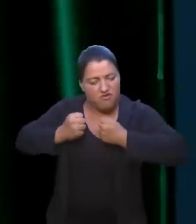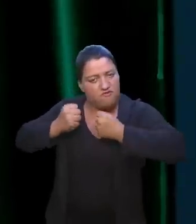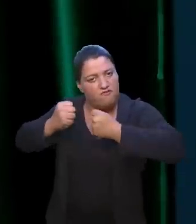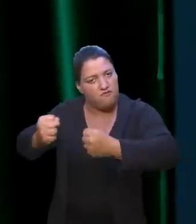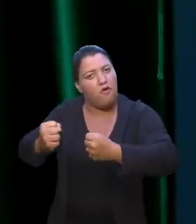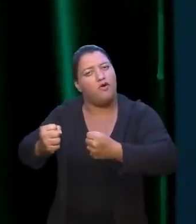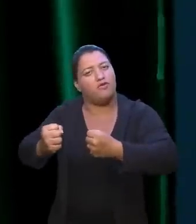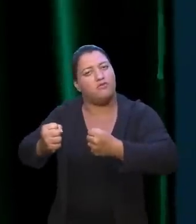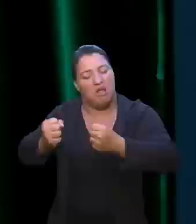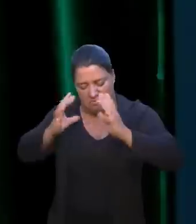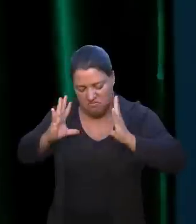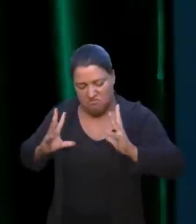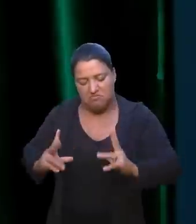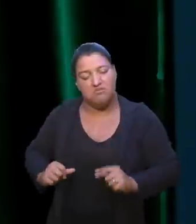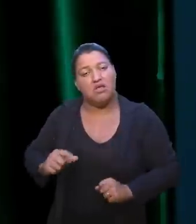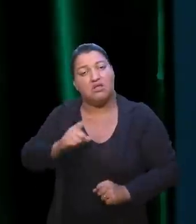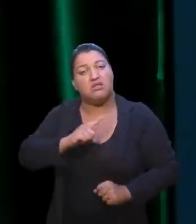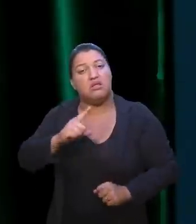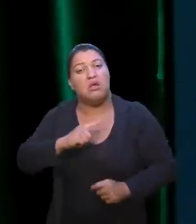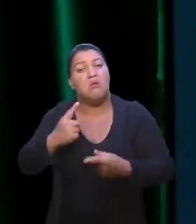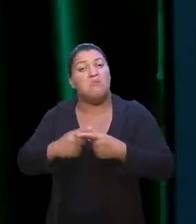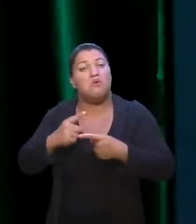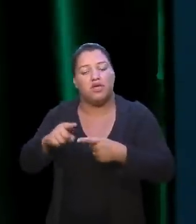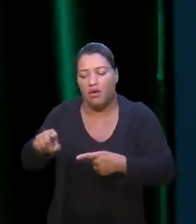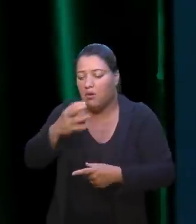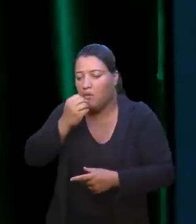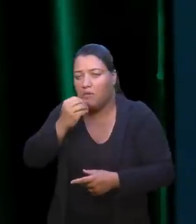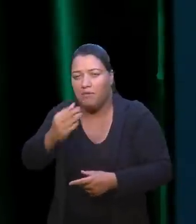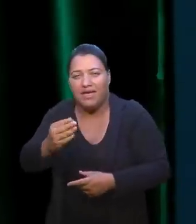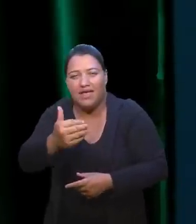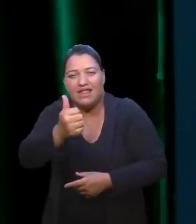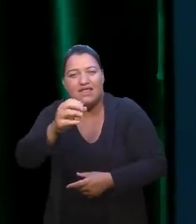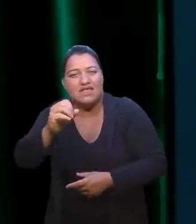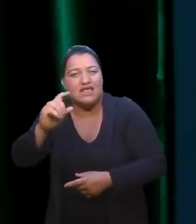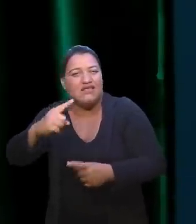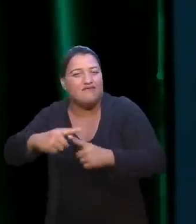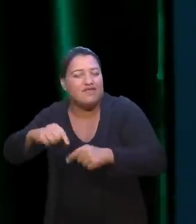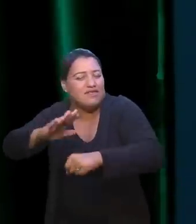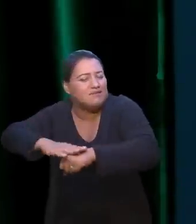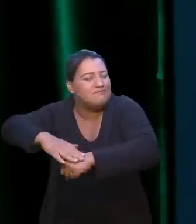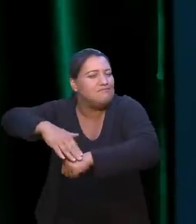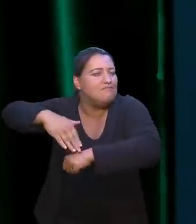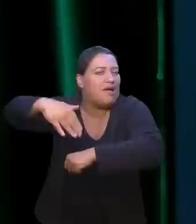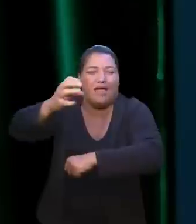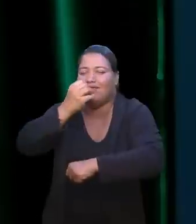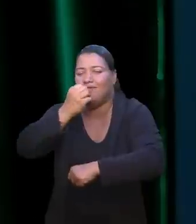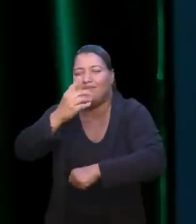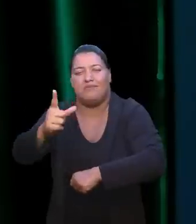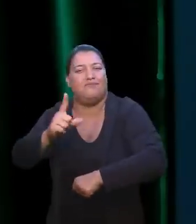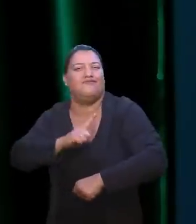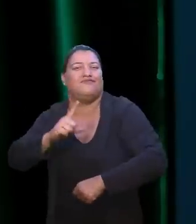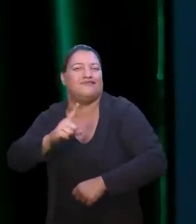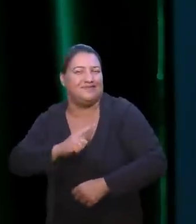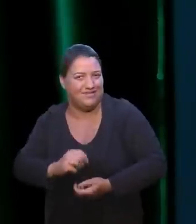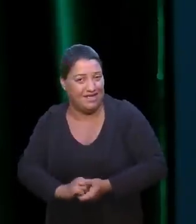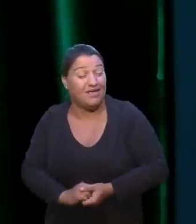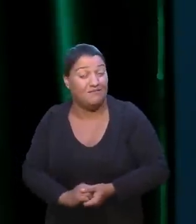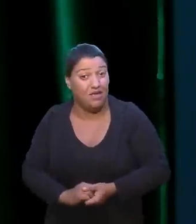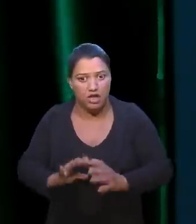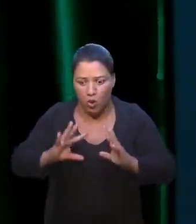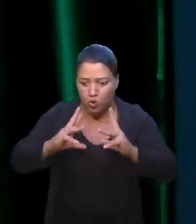da regeneração, porque colherão 100 vezes mais o grão semeado. Então,